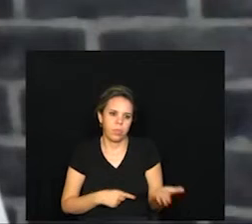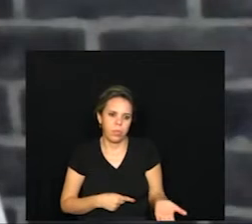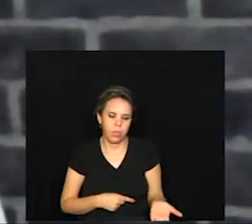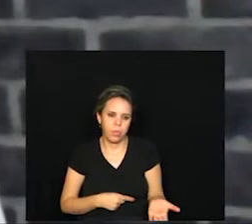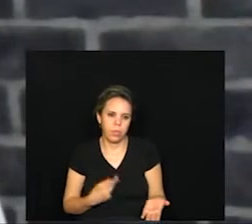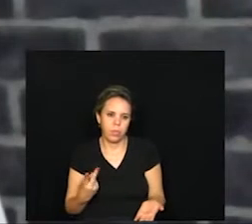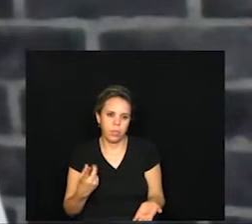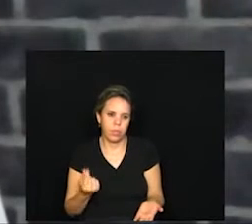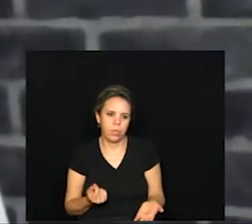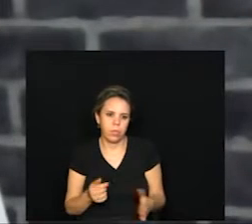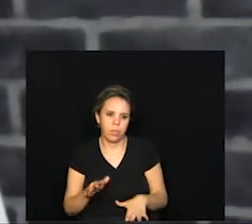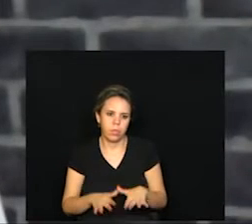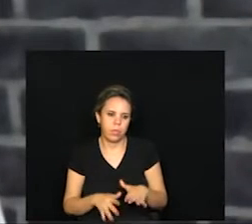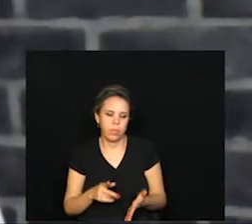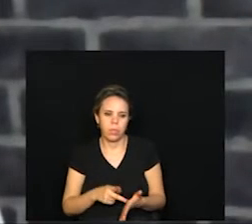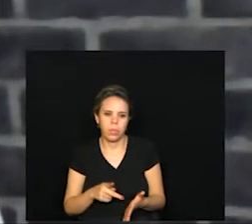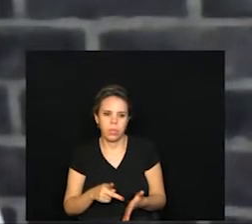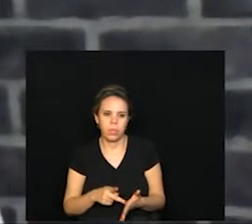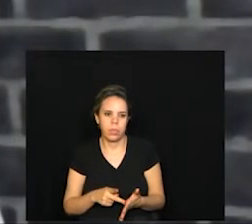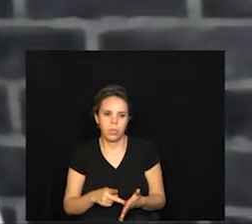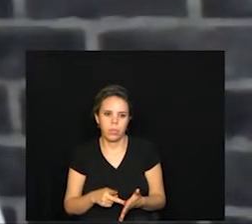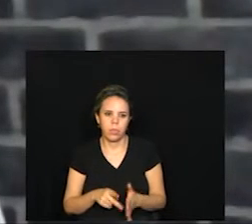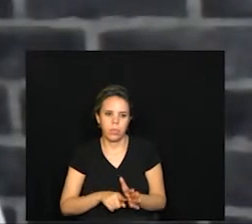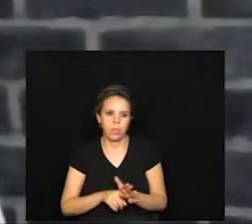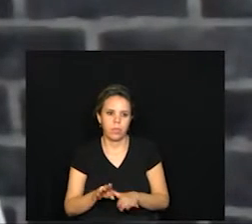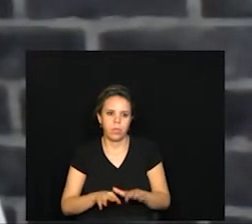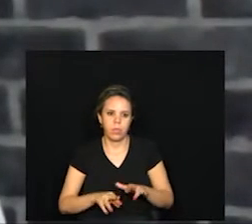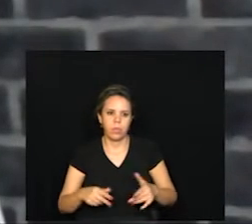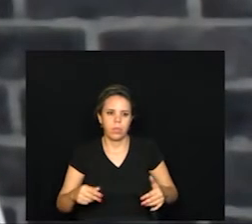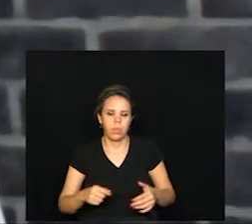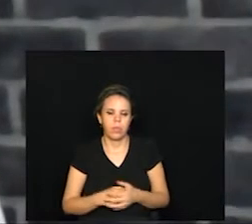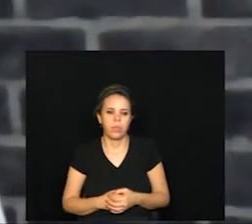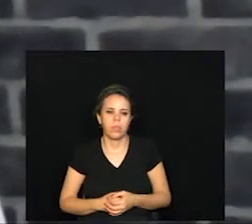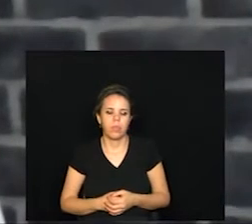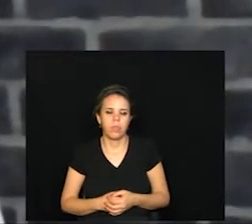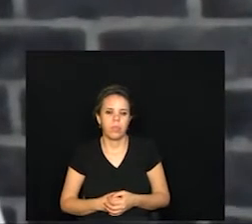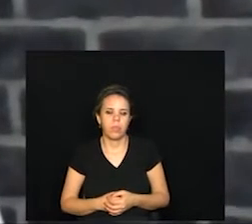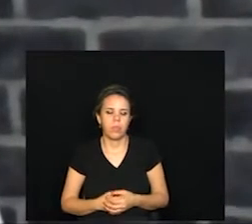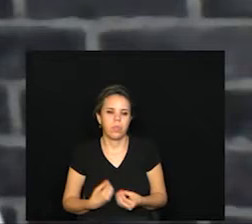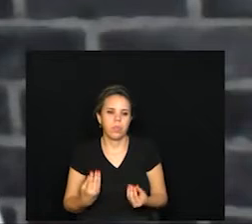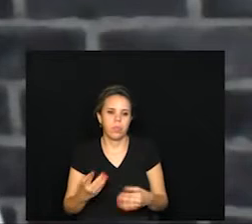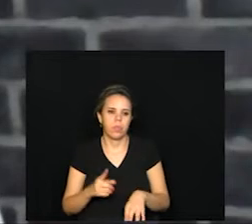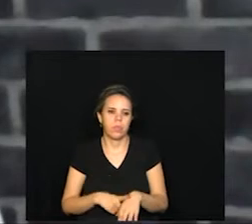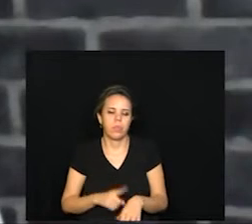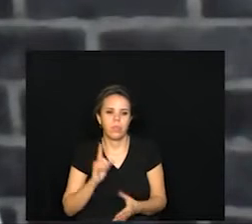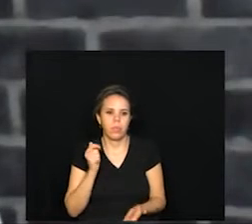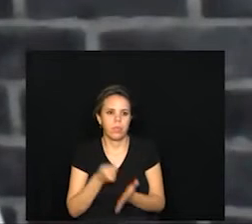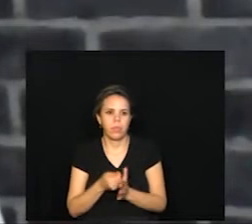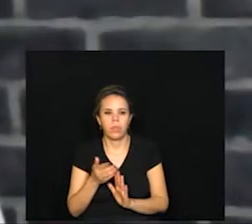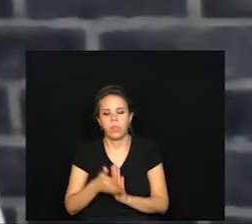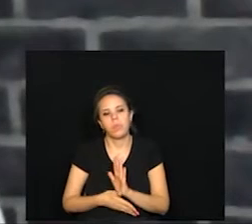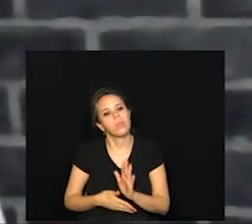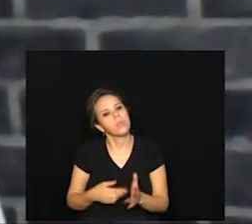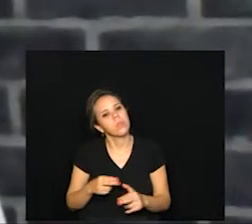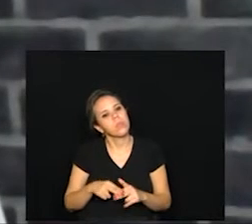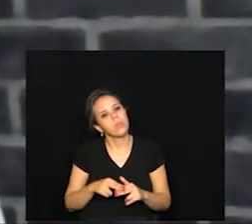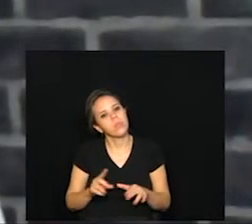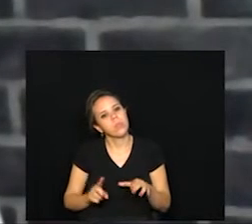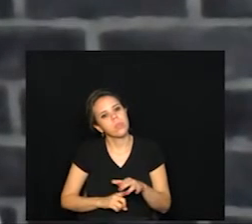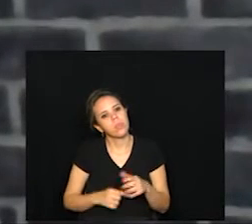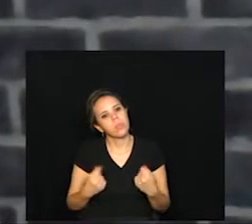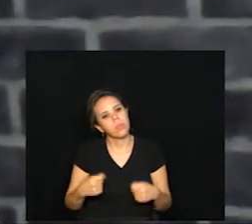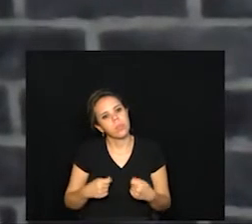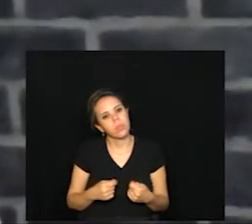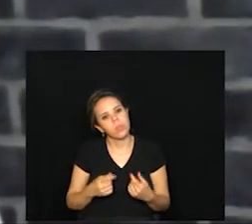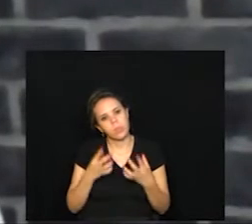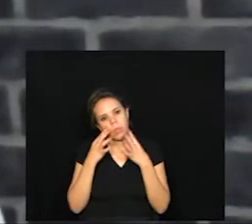o preço, ele, na verdade, ele é estabelecido de acordo com várias situações, né? Prazo de entrega, garantia. Por isso que o consumidor precisa